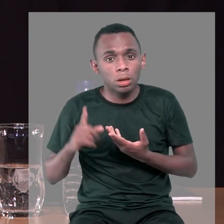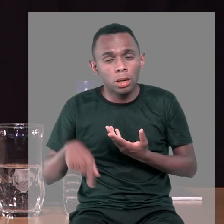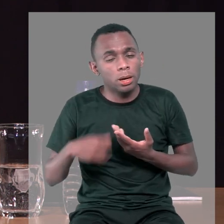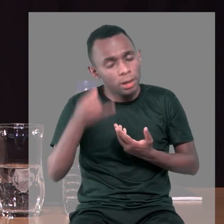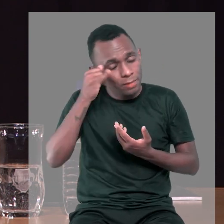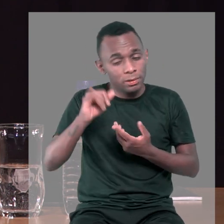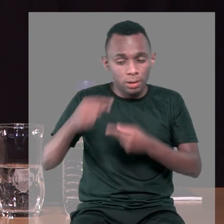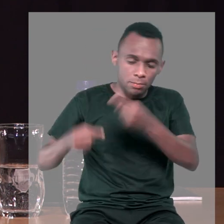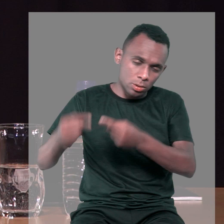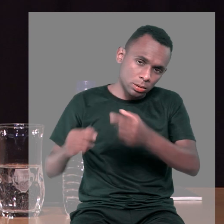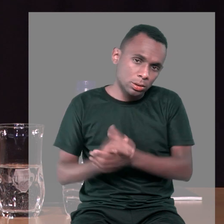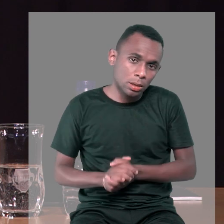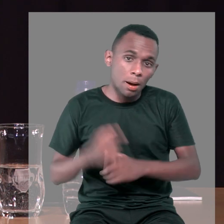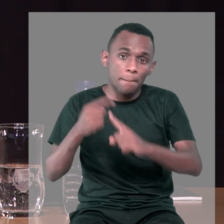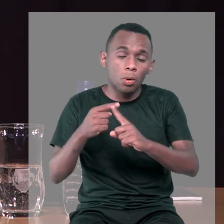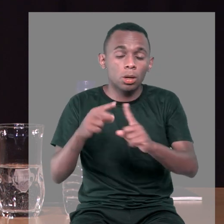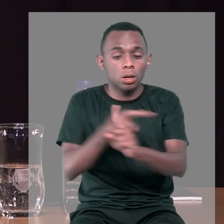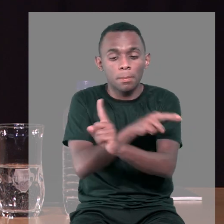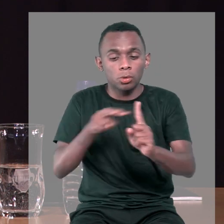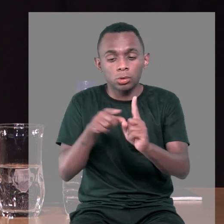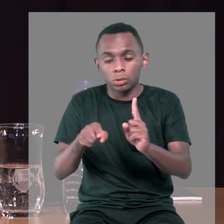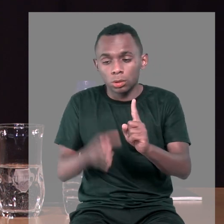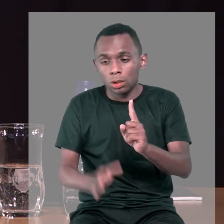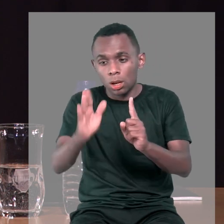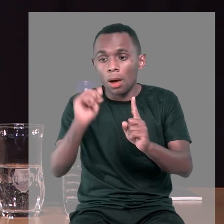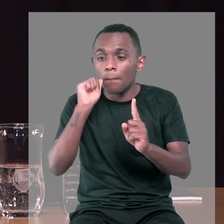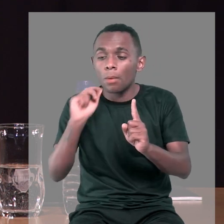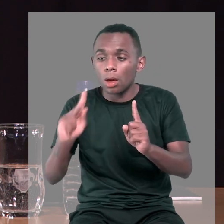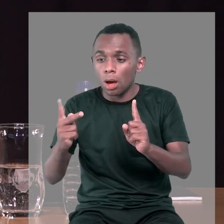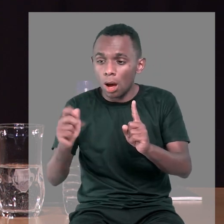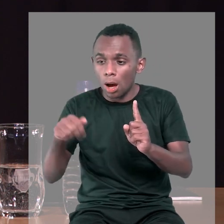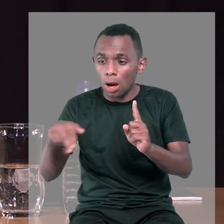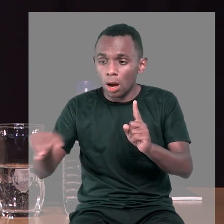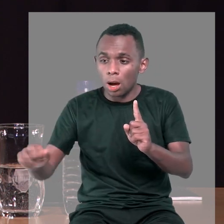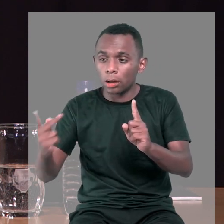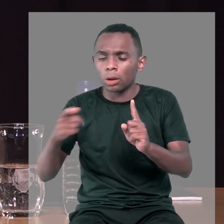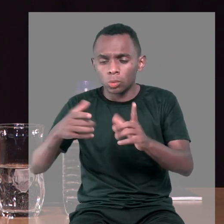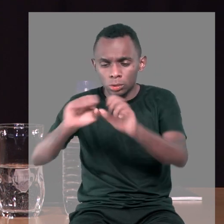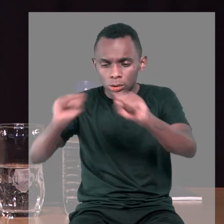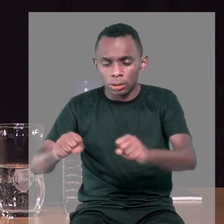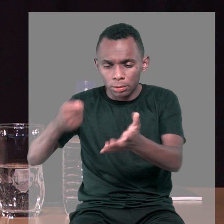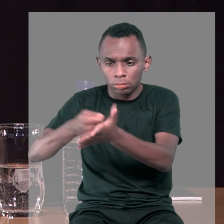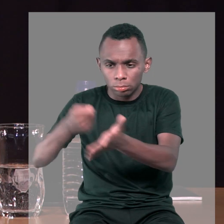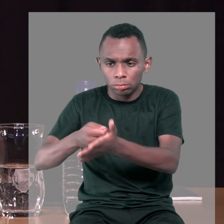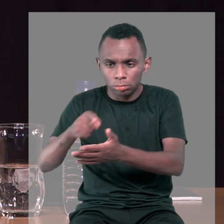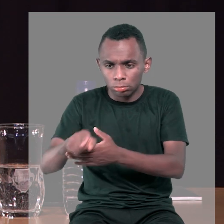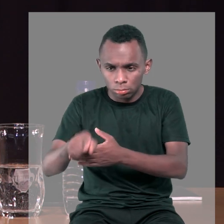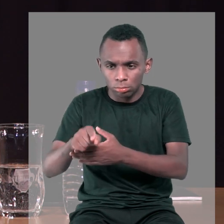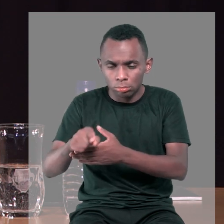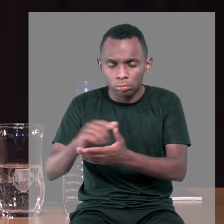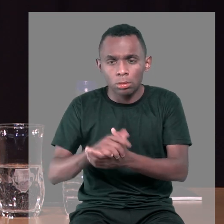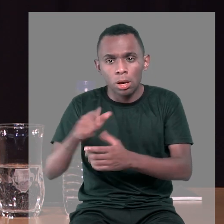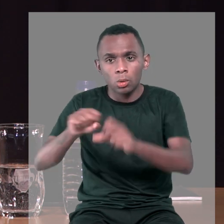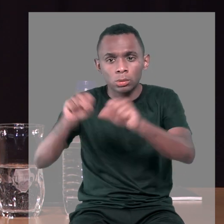que o que orienta o político, isso é essencial à política, o que orienta o